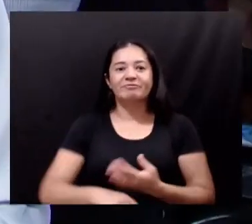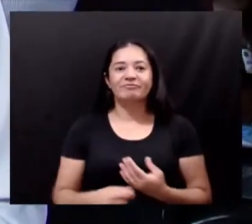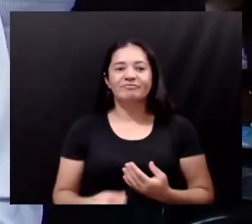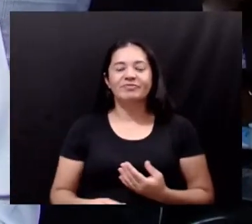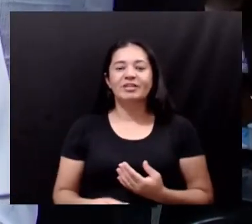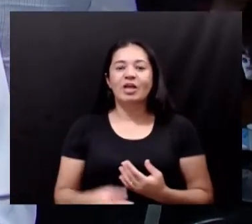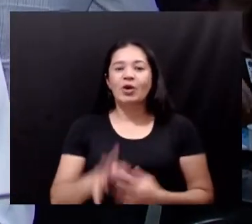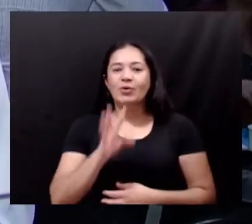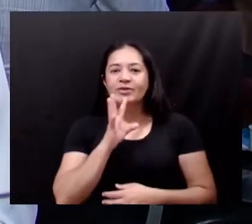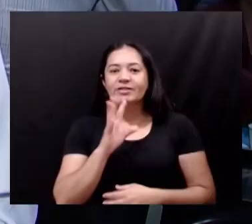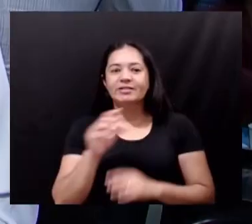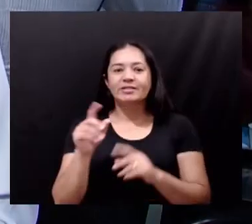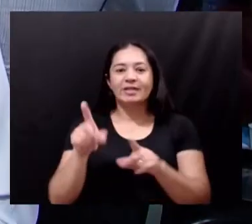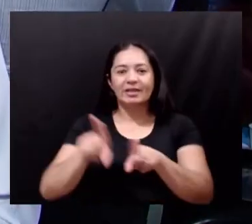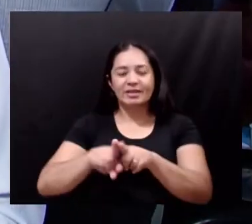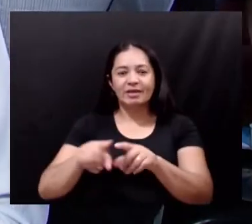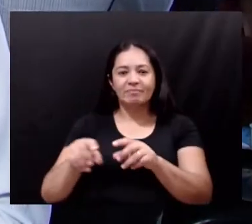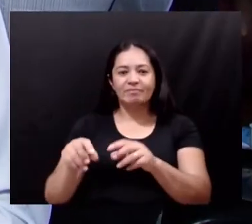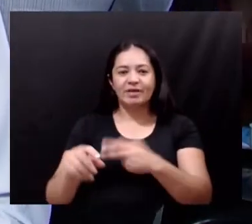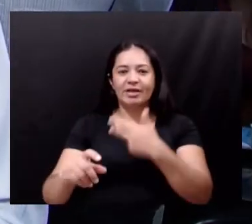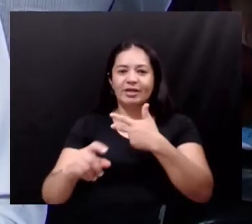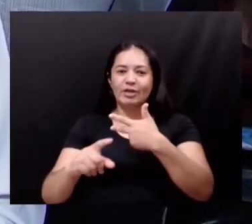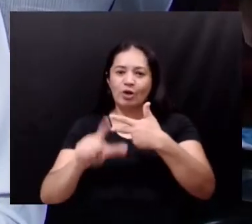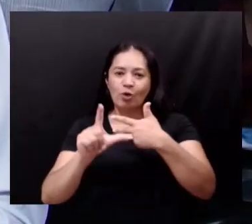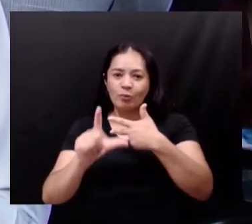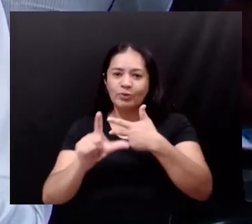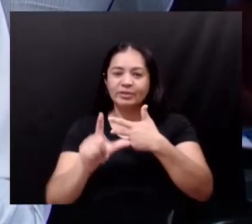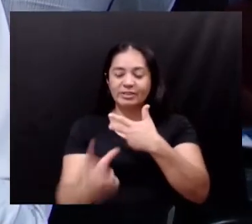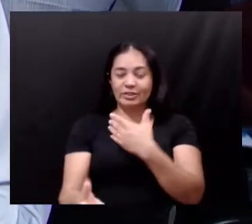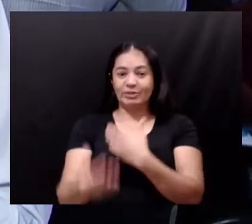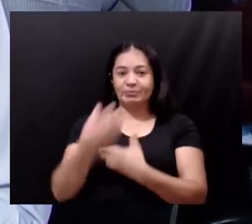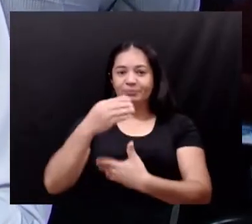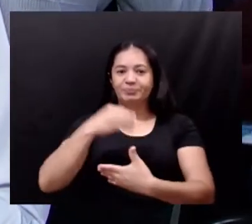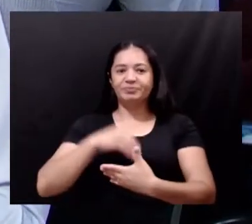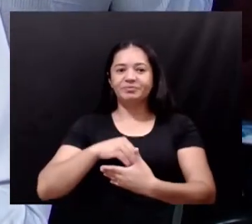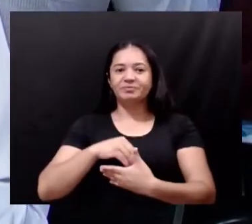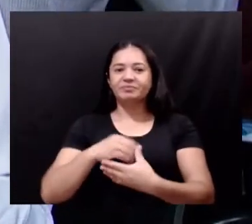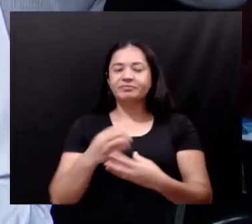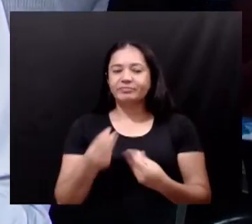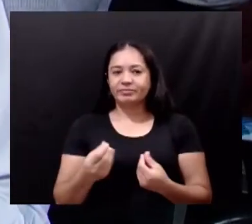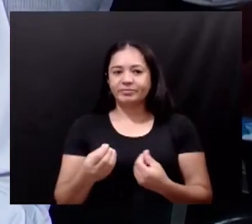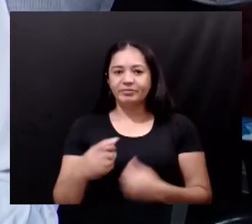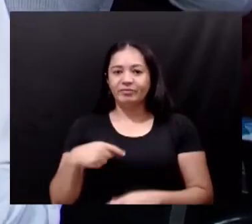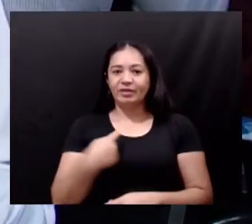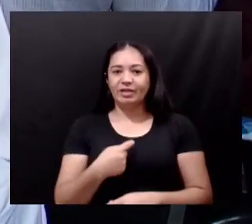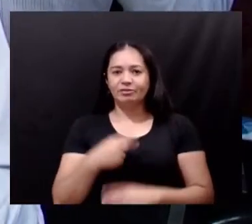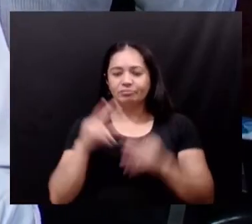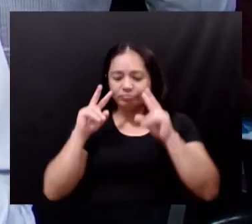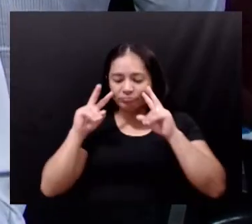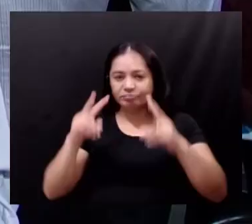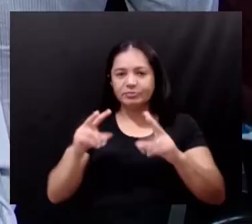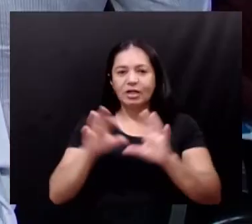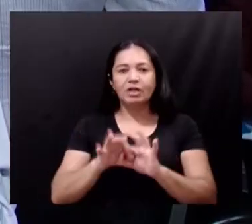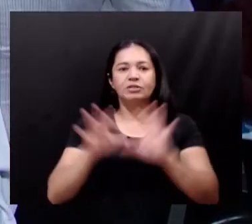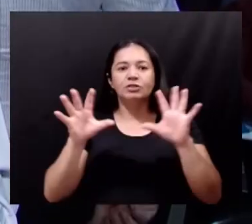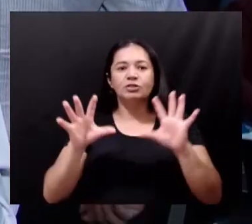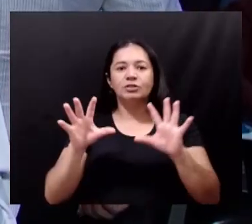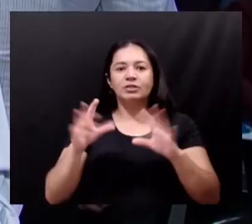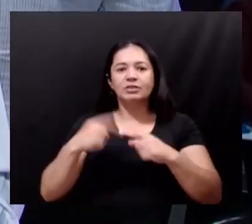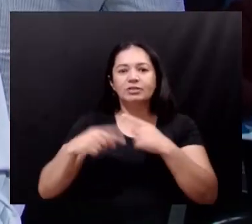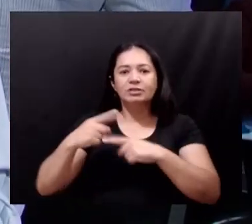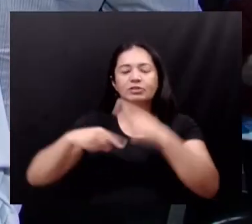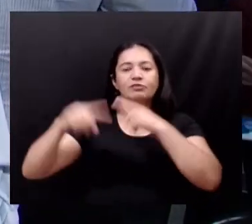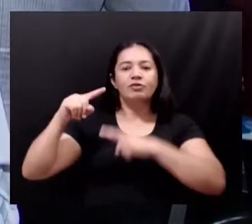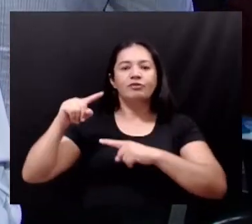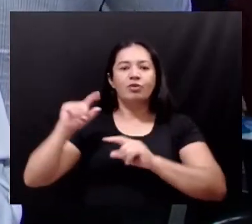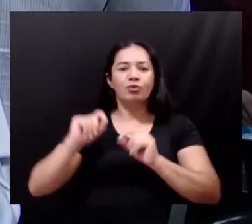poder legislativo do lado de dentro, na nossa ótica, vai permitir com que eles também desenvolvam essa